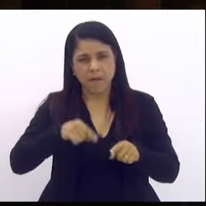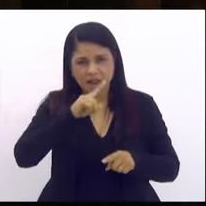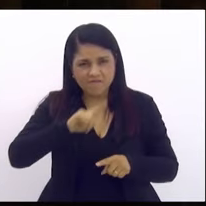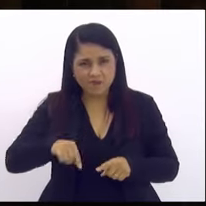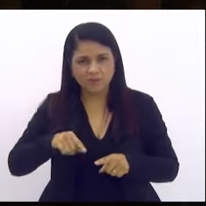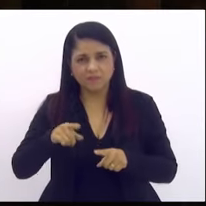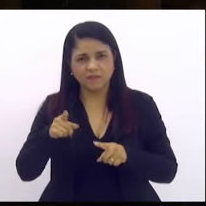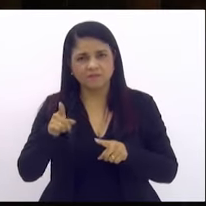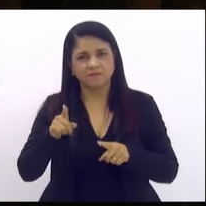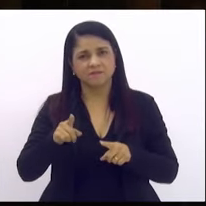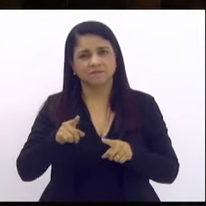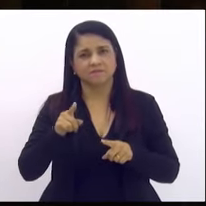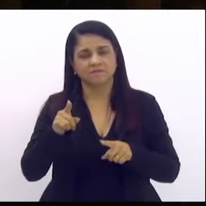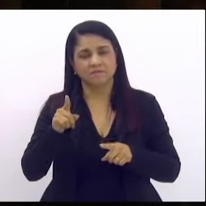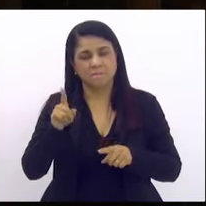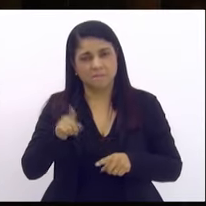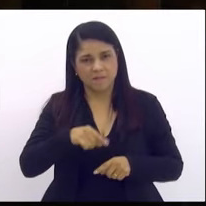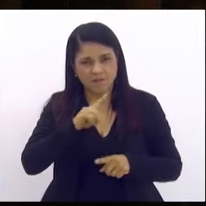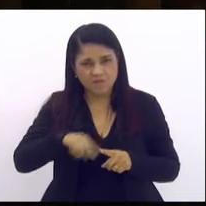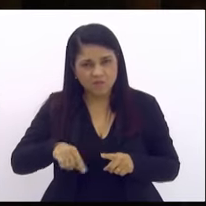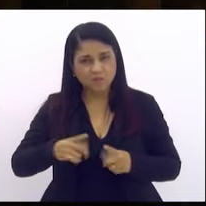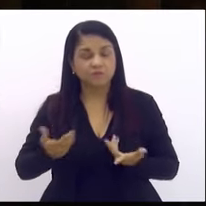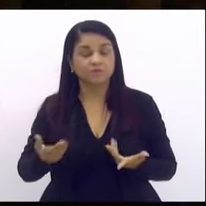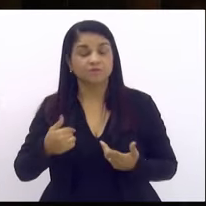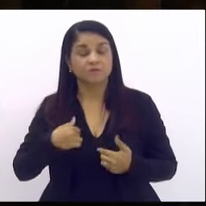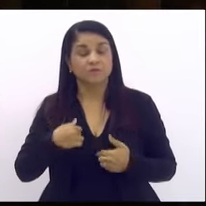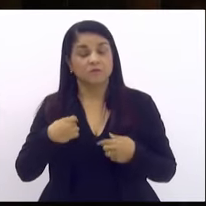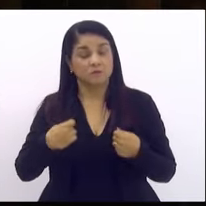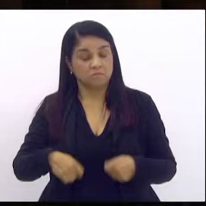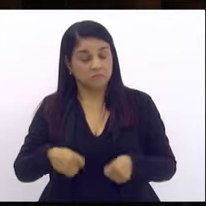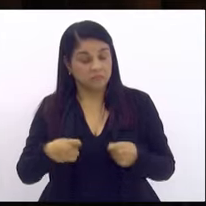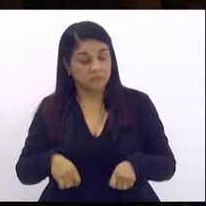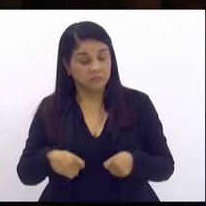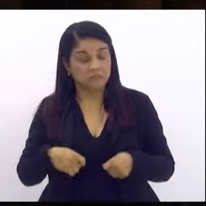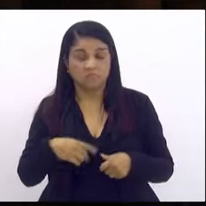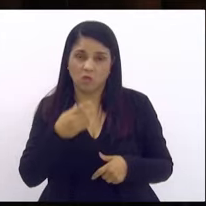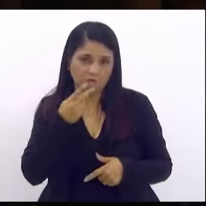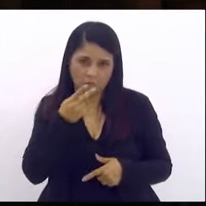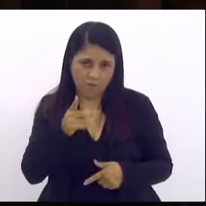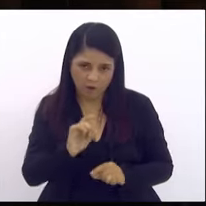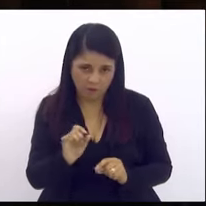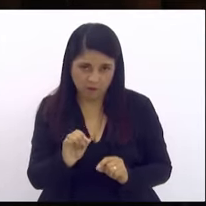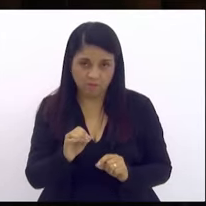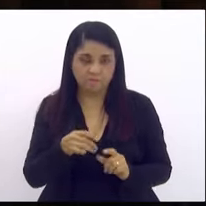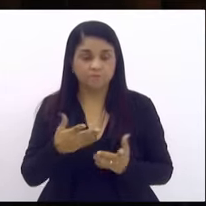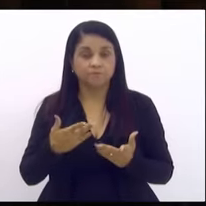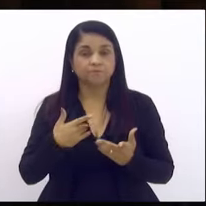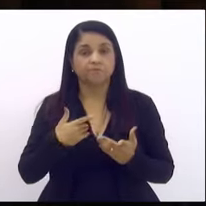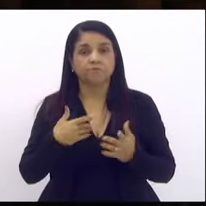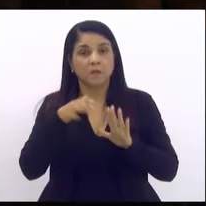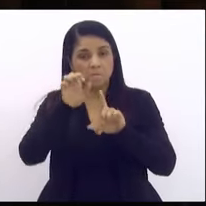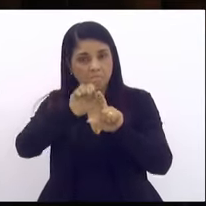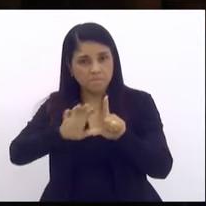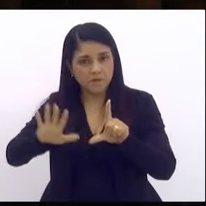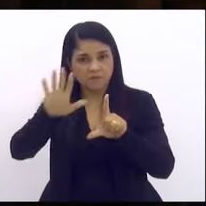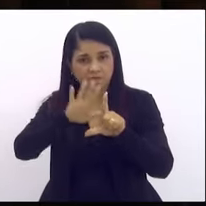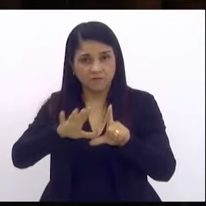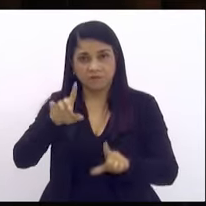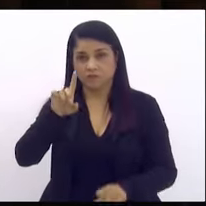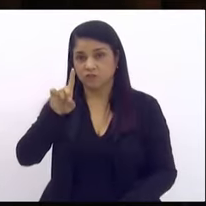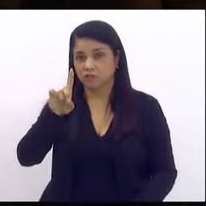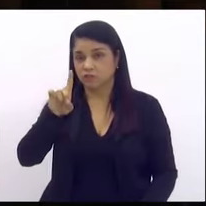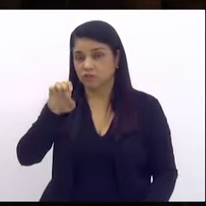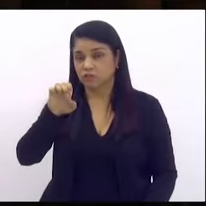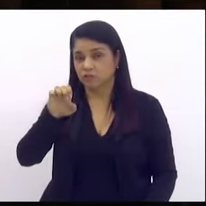leis mas é importante a gente observar que na na plataforma chamada de discord